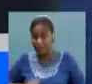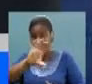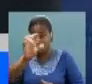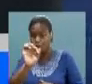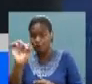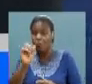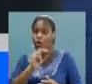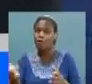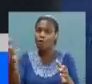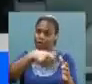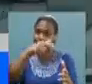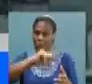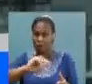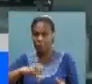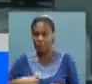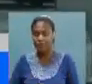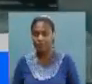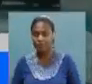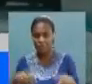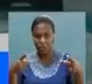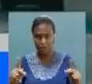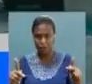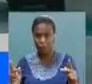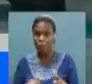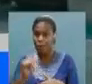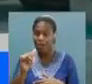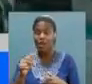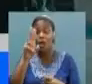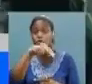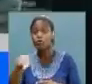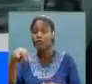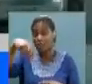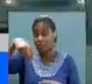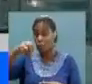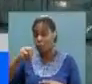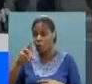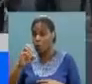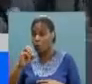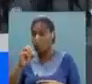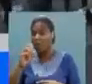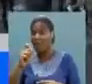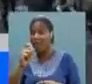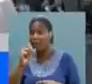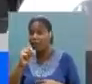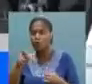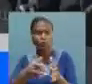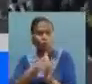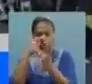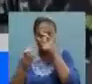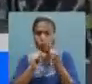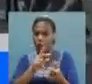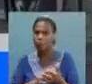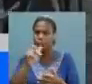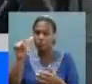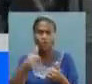viajaram do mesmo foram para gaveta presta à livre circulação com a suíça e noruega não ver as reações a medida beneficiará